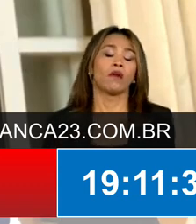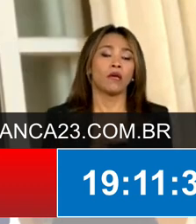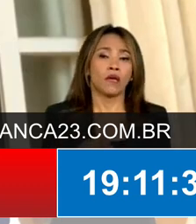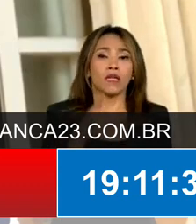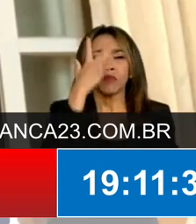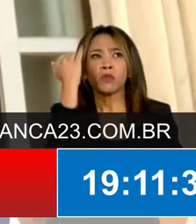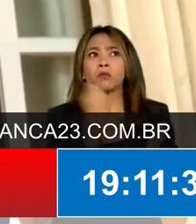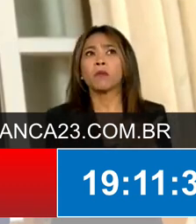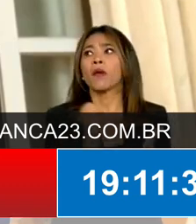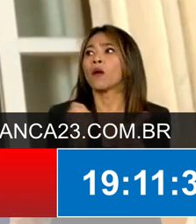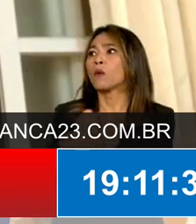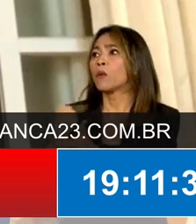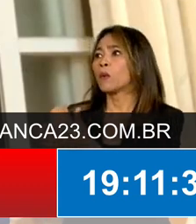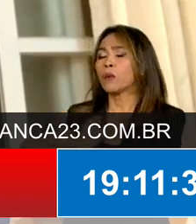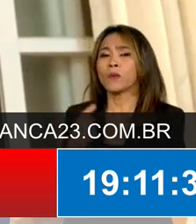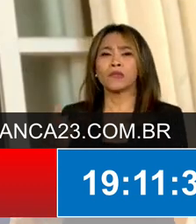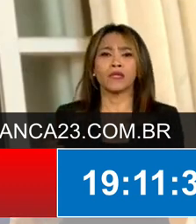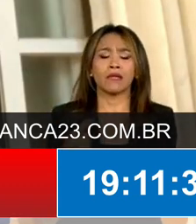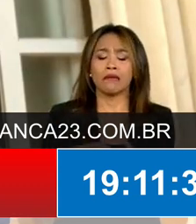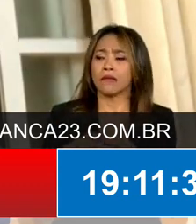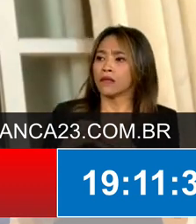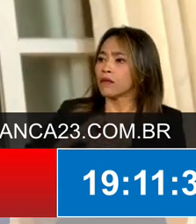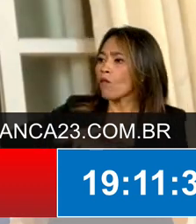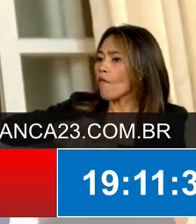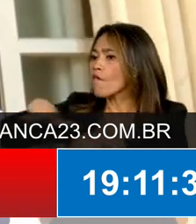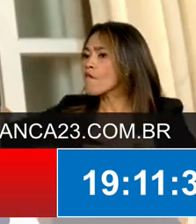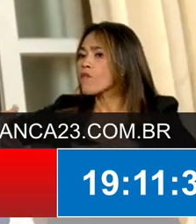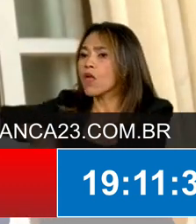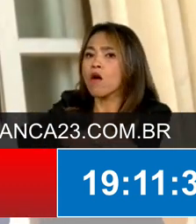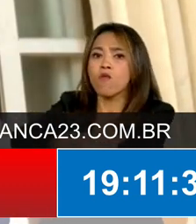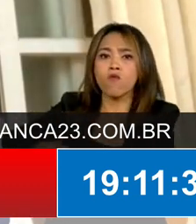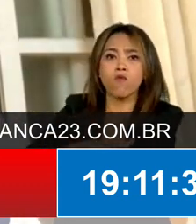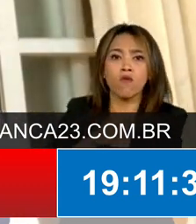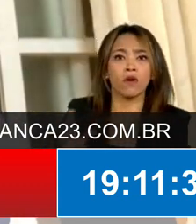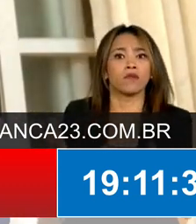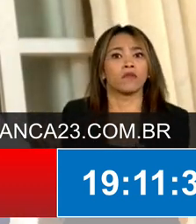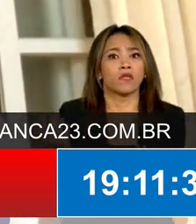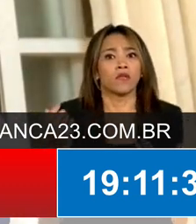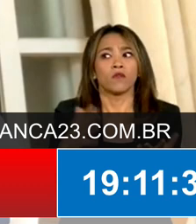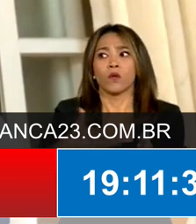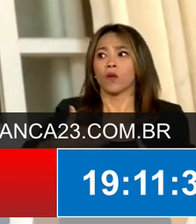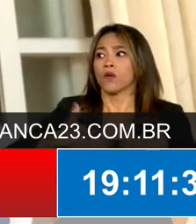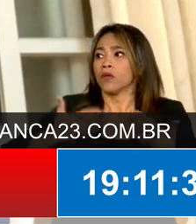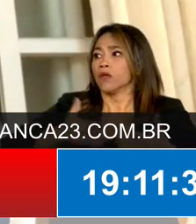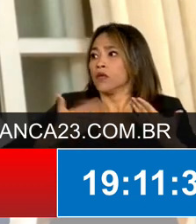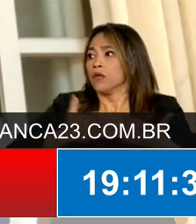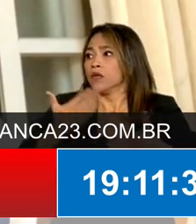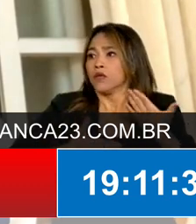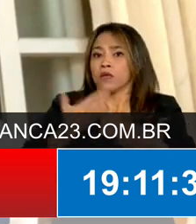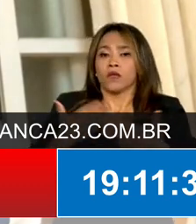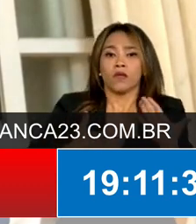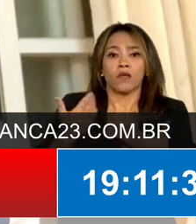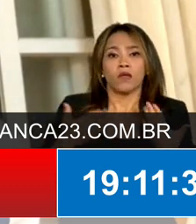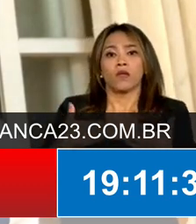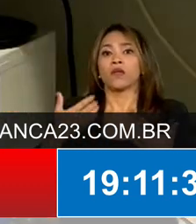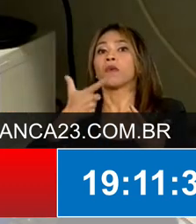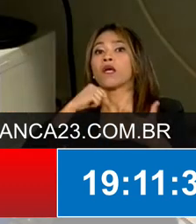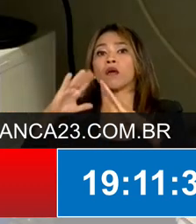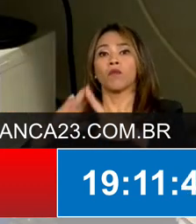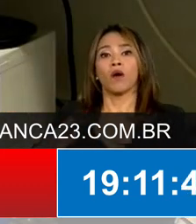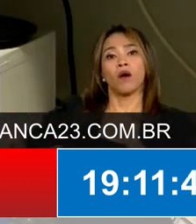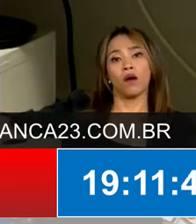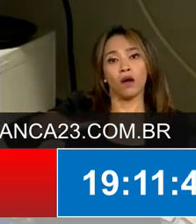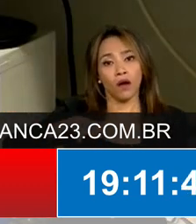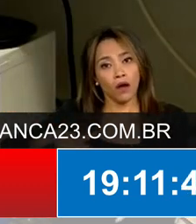fica nesse clima a cidade tá Deserta foi uma situação que começou a ficar muito tensa pra gente aqui triste como